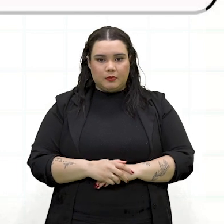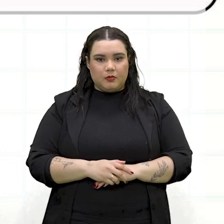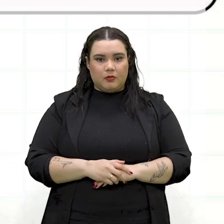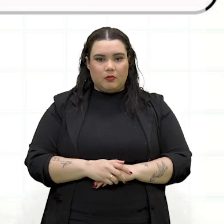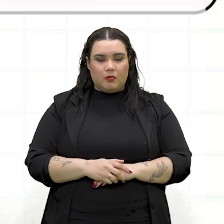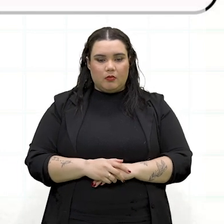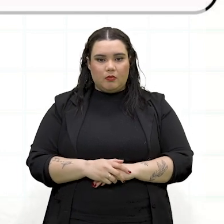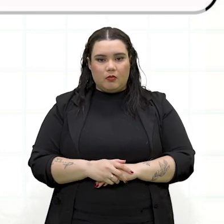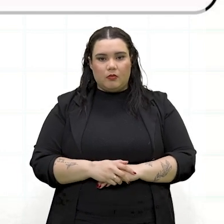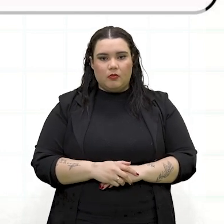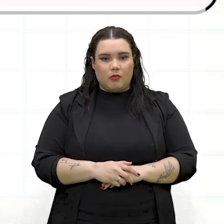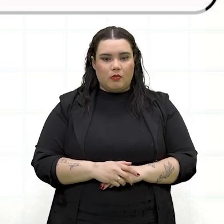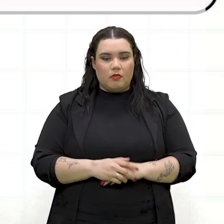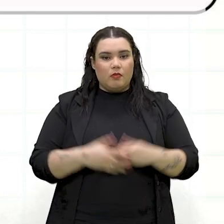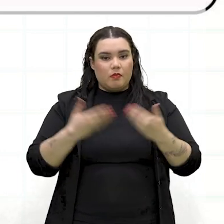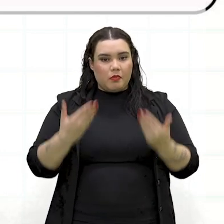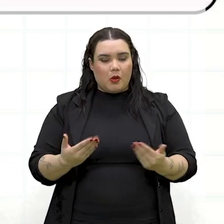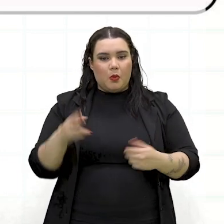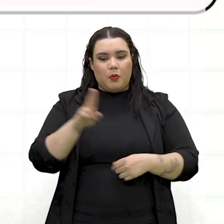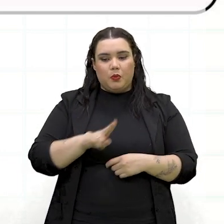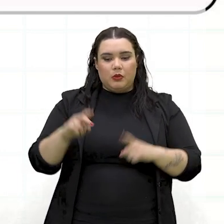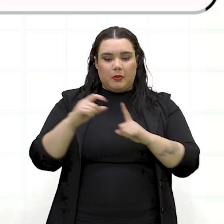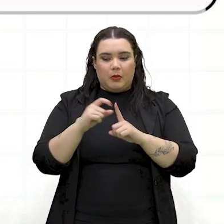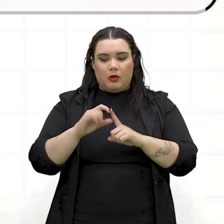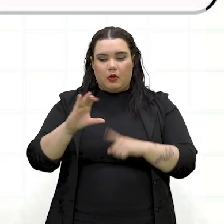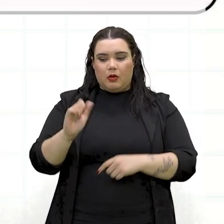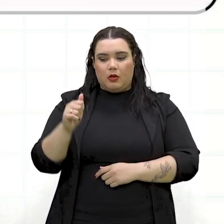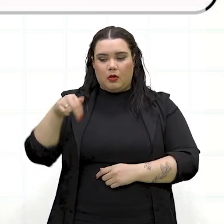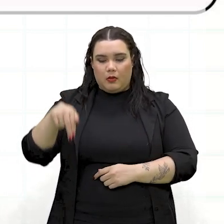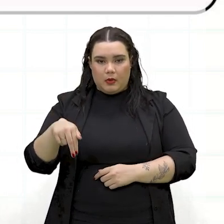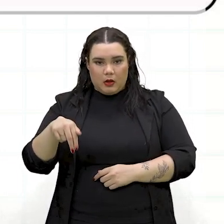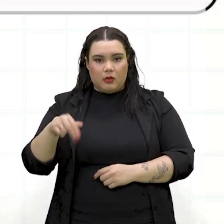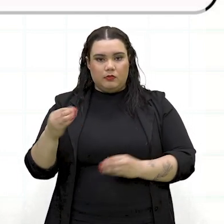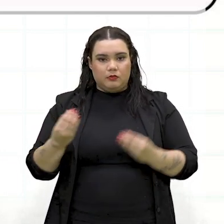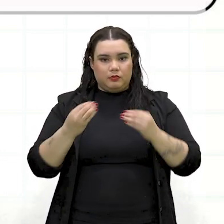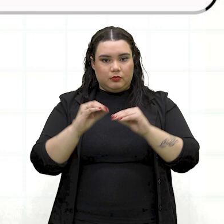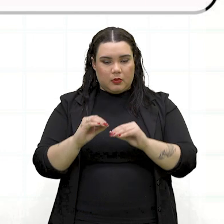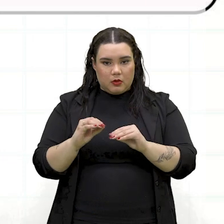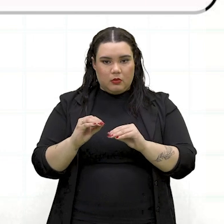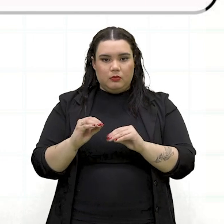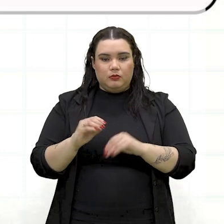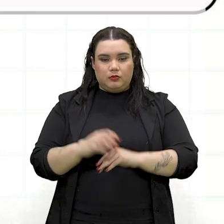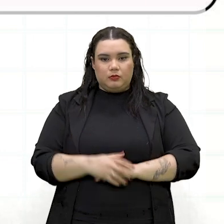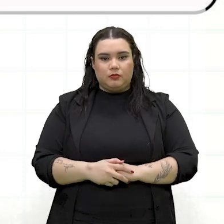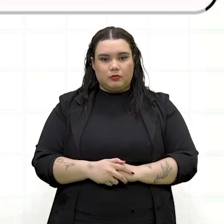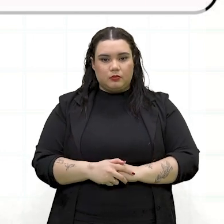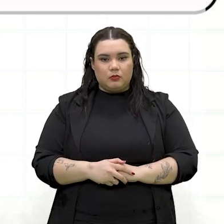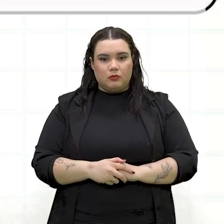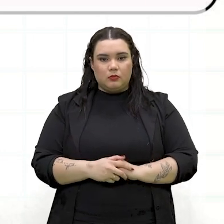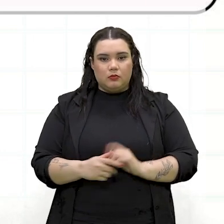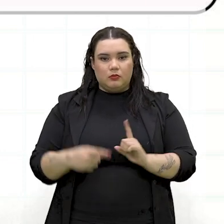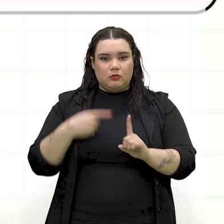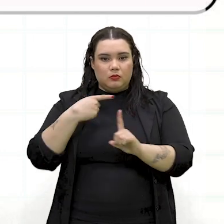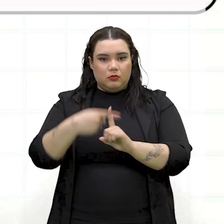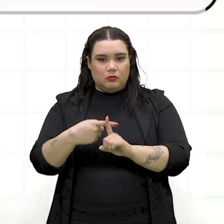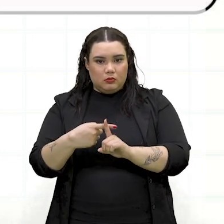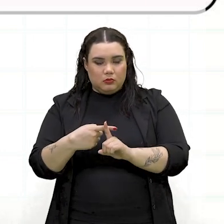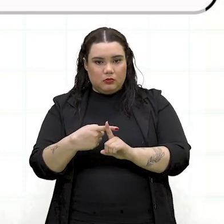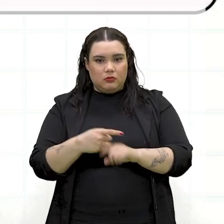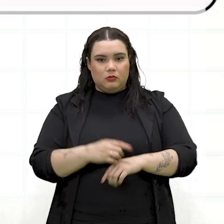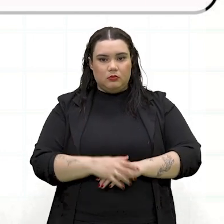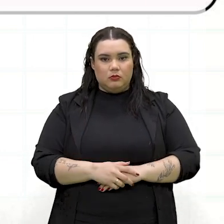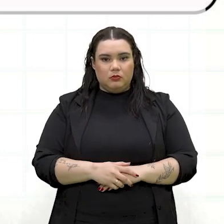falar de habilidade, de possibilidade, de permissão, é can. I can leave